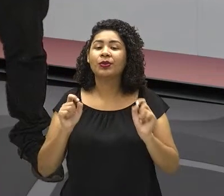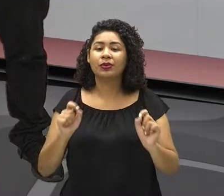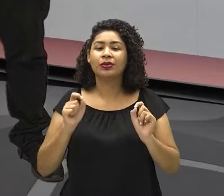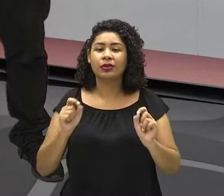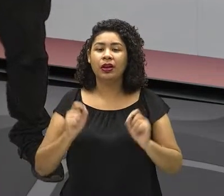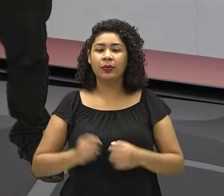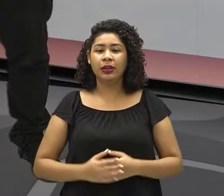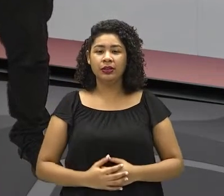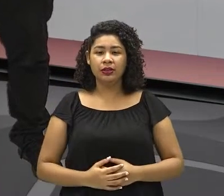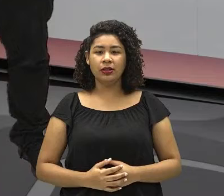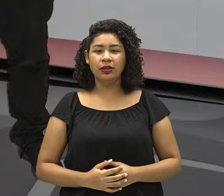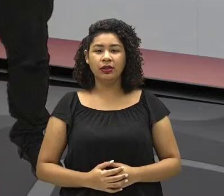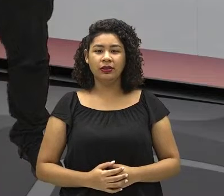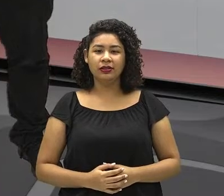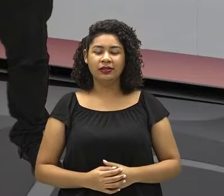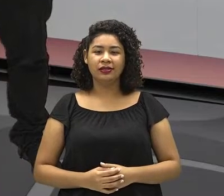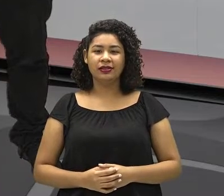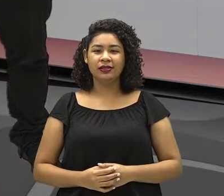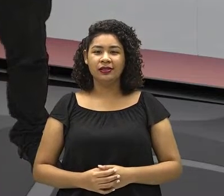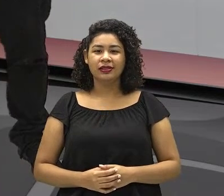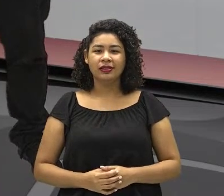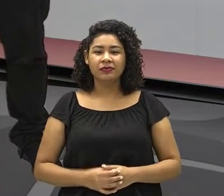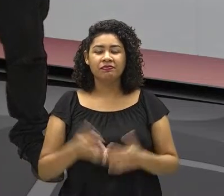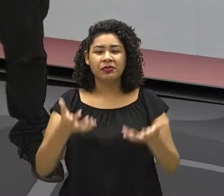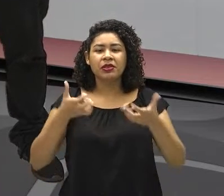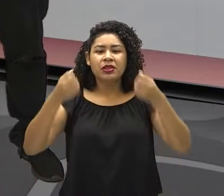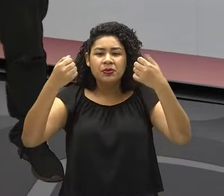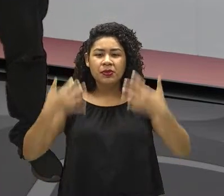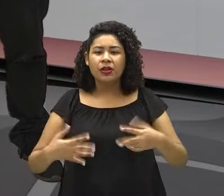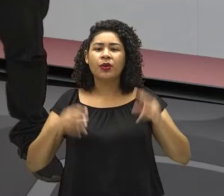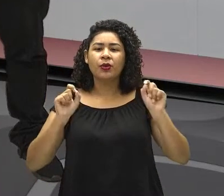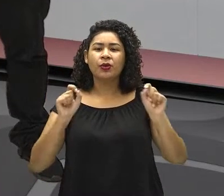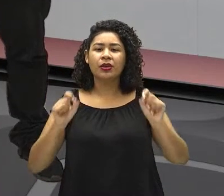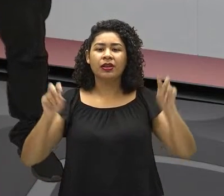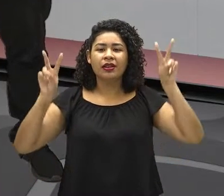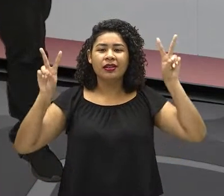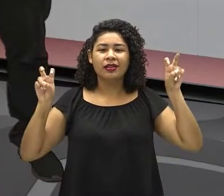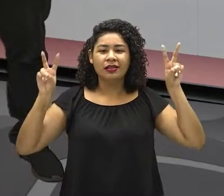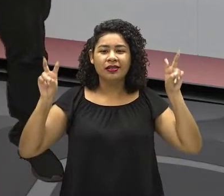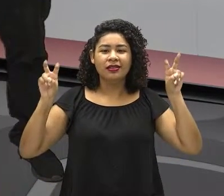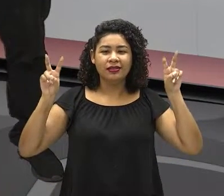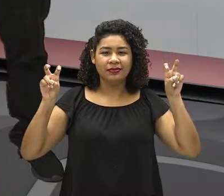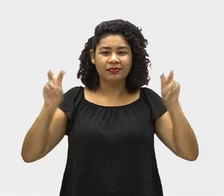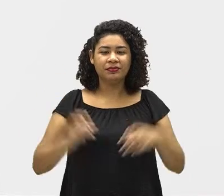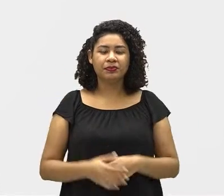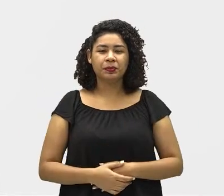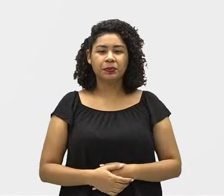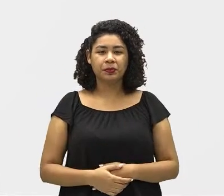com vocês um pouquinho sobre o nosso objeto de conhecimento e o detalhamento da aula de hoje. Vamos lá?